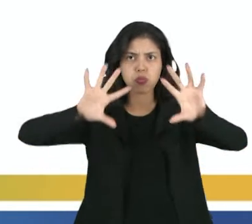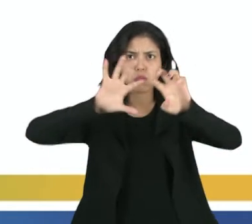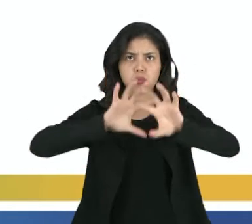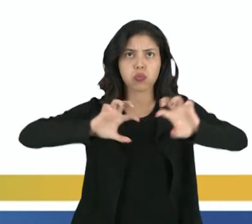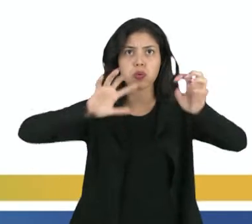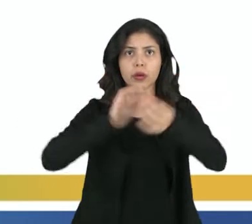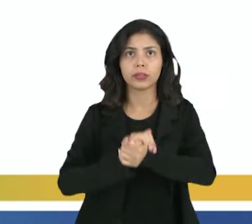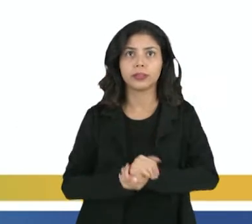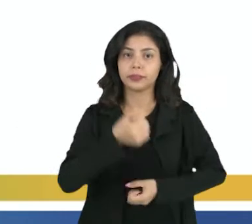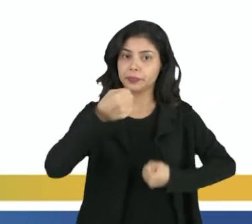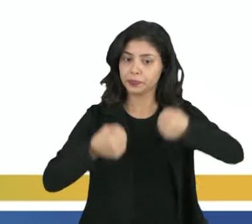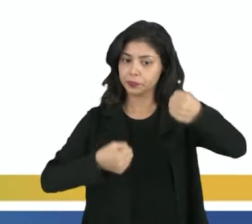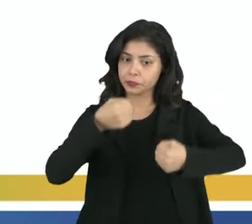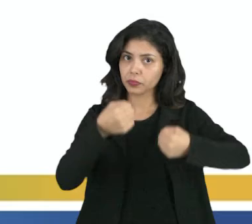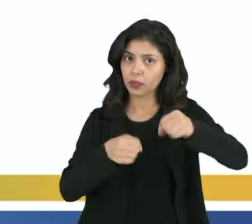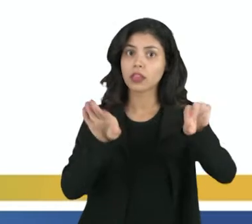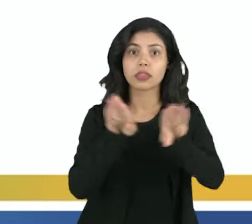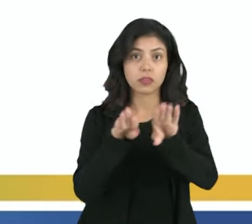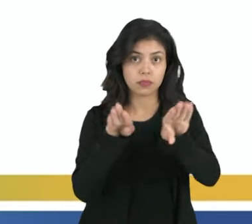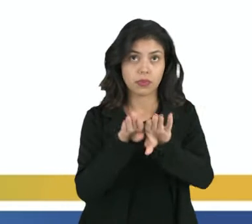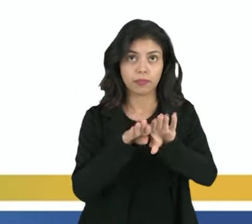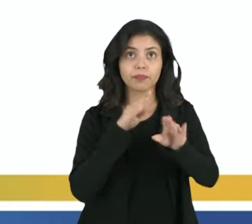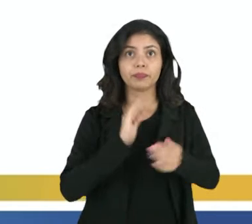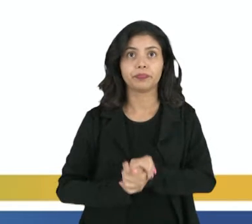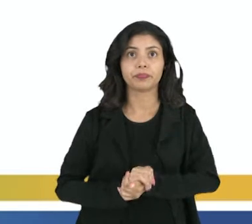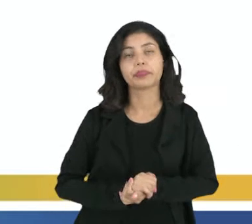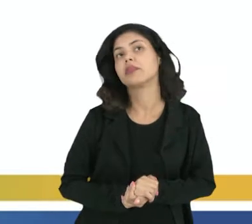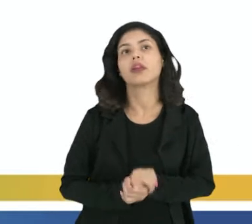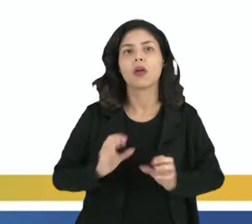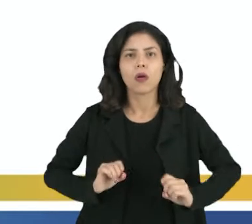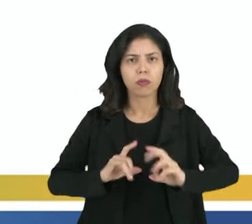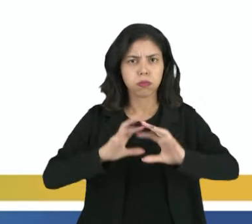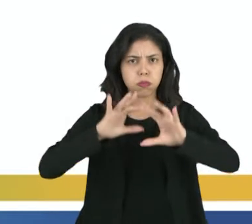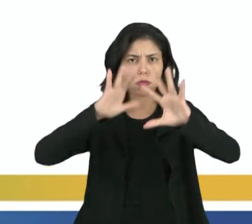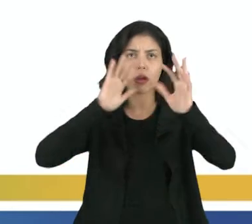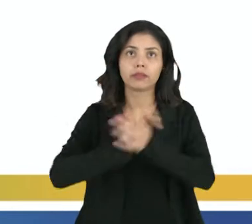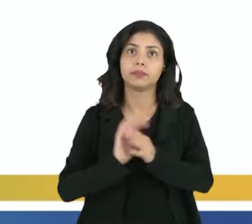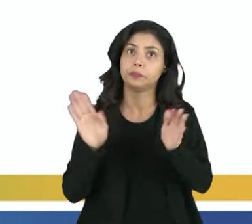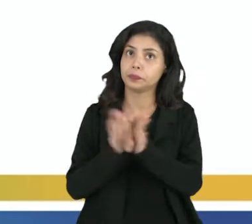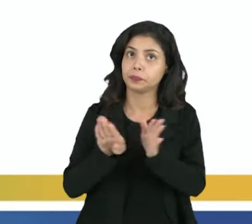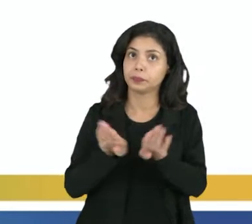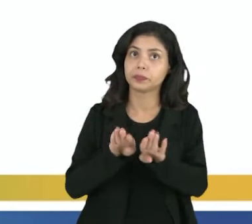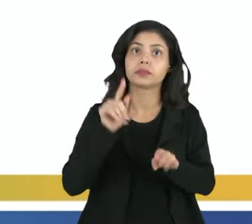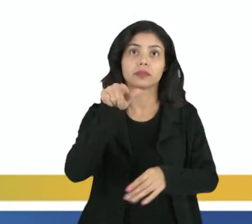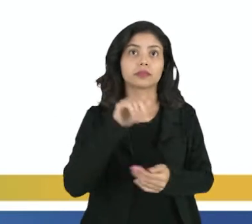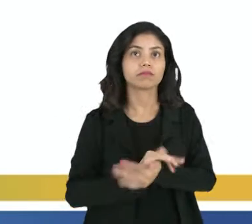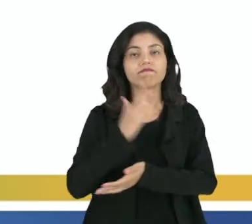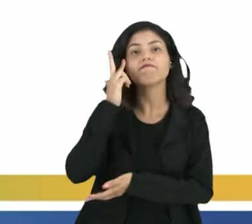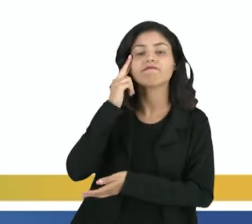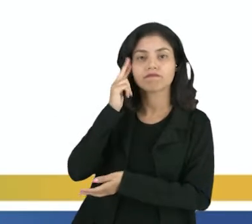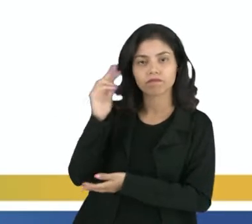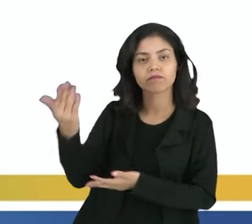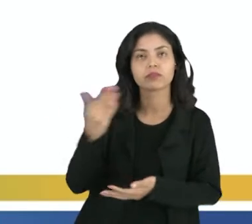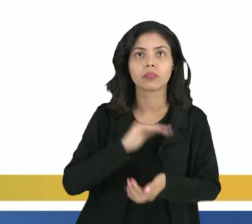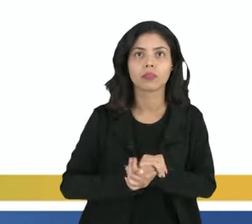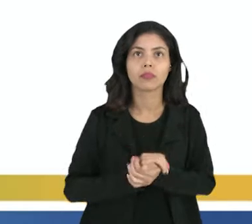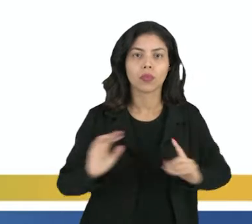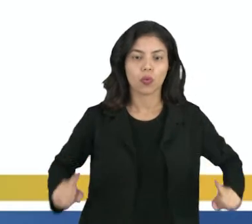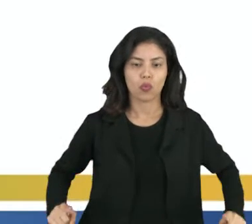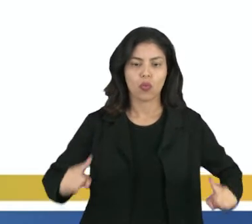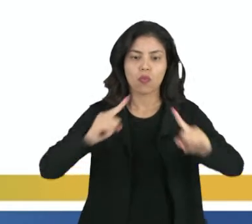a gente tem aqui a reação de combustão ocorrendo na automóvel também que é liberada e temos aqui a fonte natural